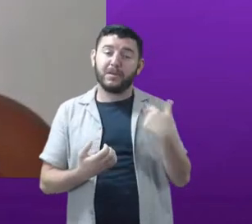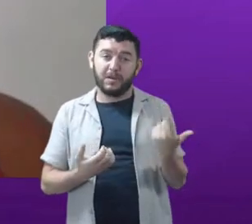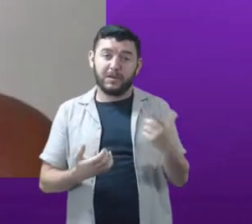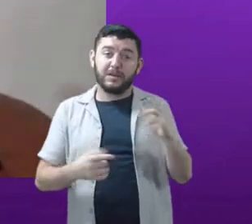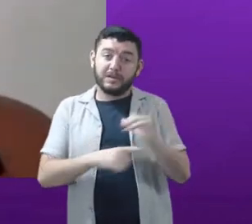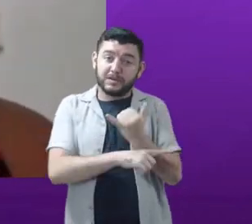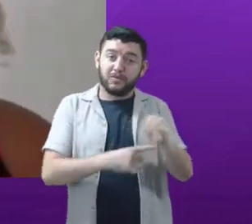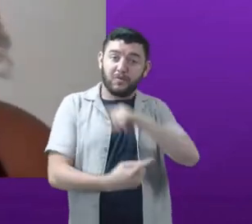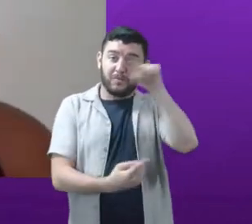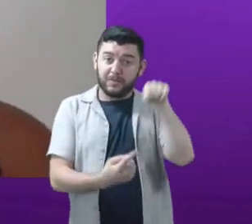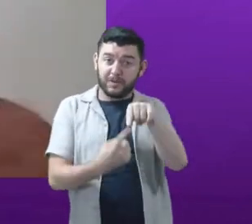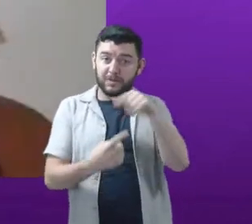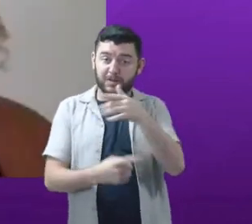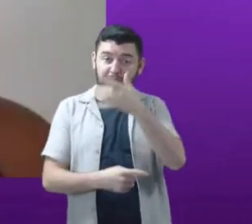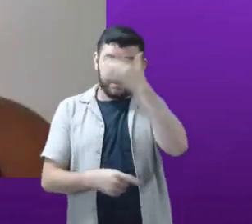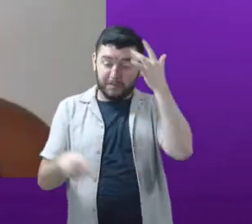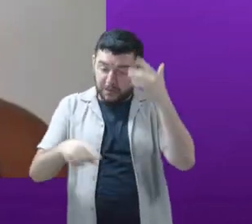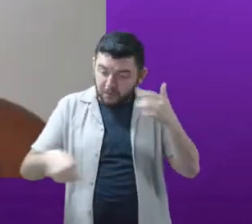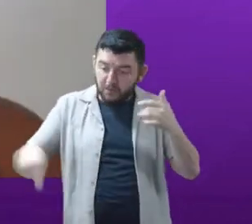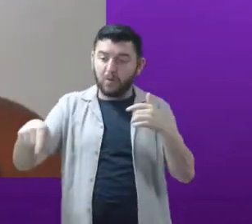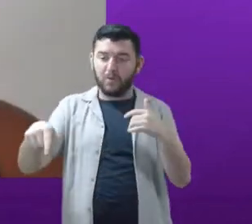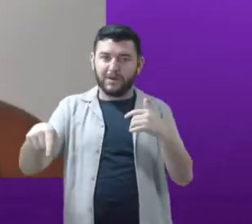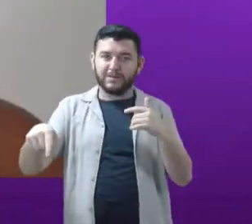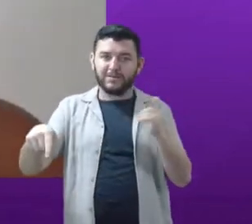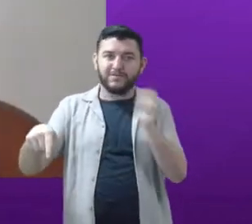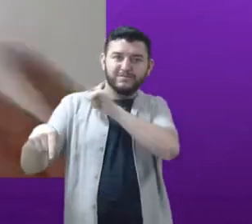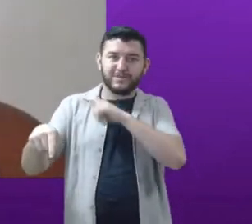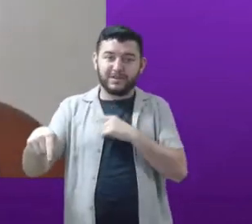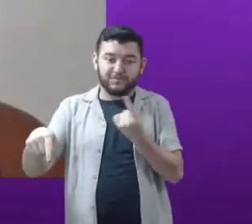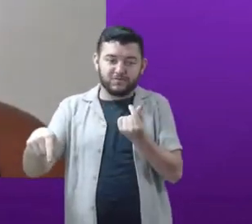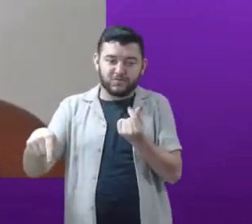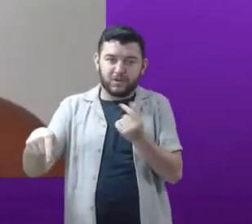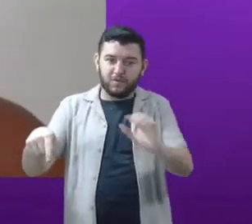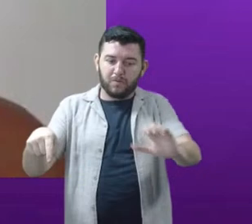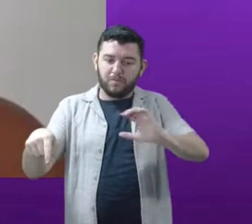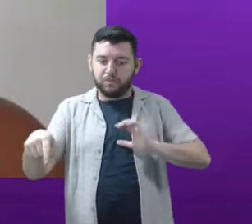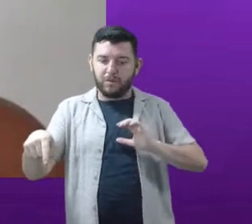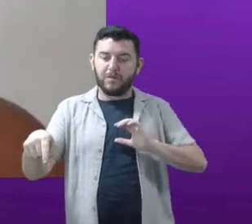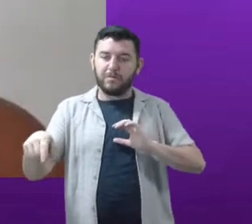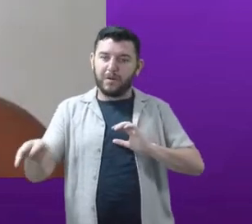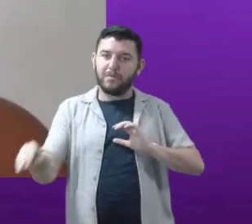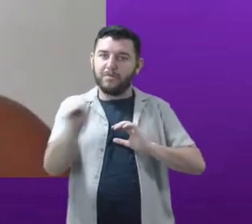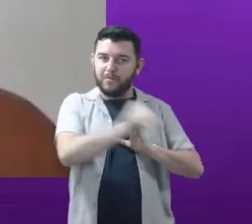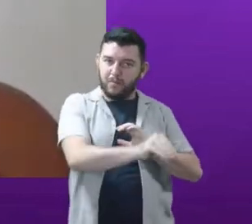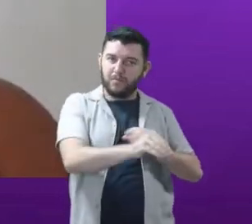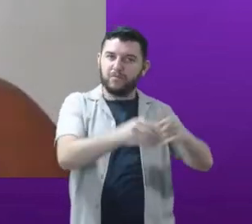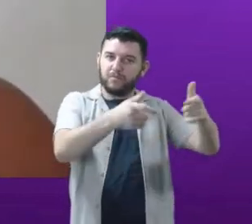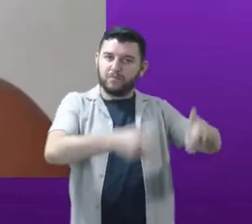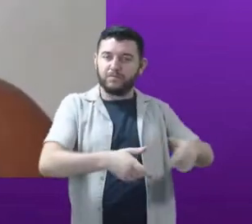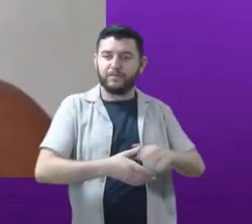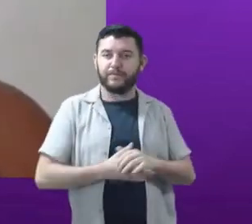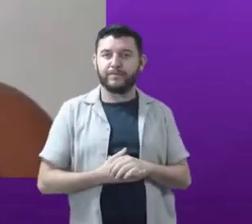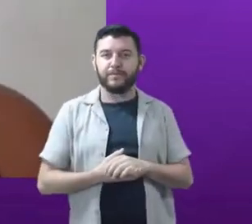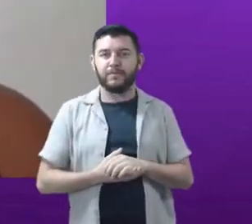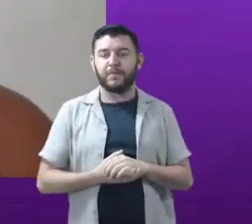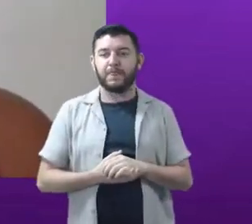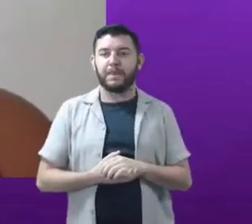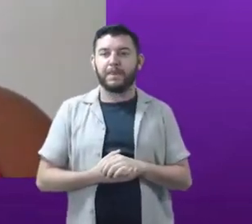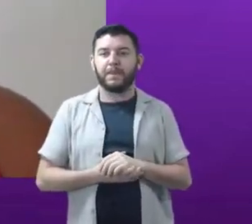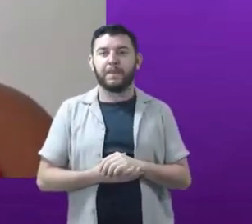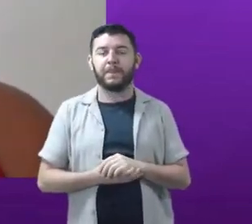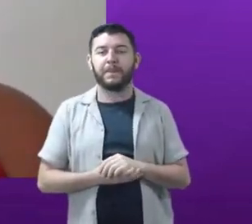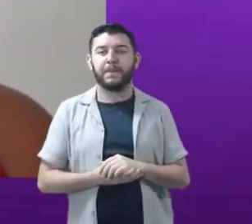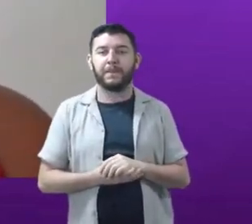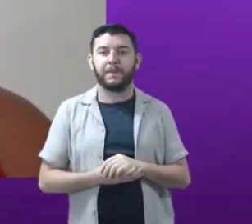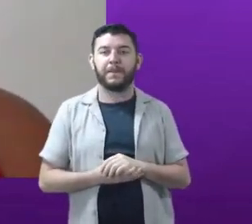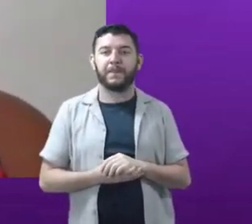financeira para lidar com o que estava ocorrendo, né, com essa mudança drástica da vida. Logo em seguida,